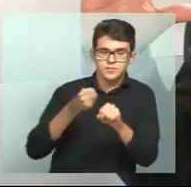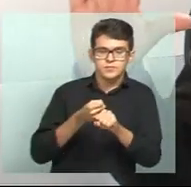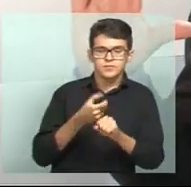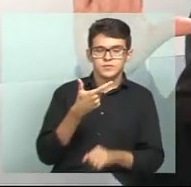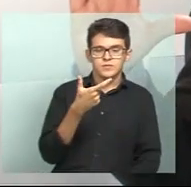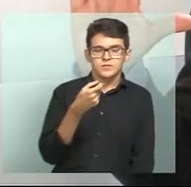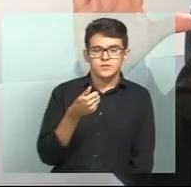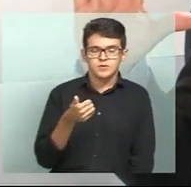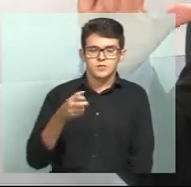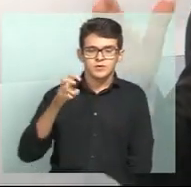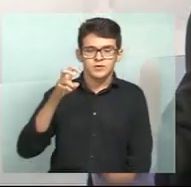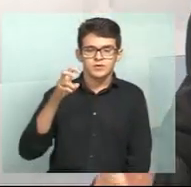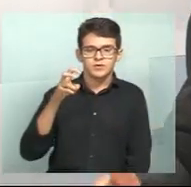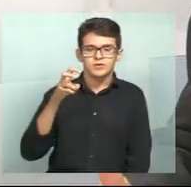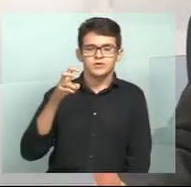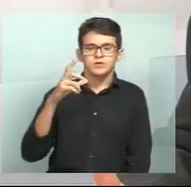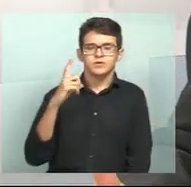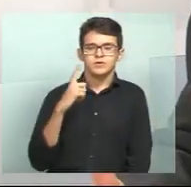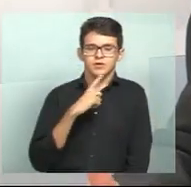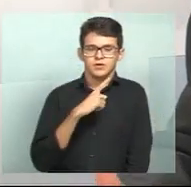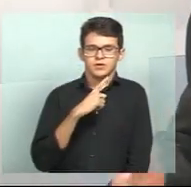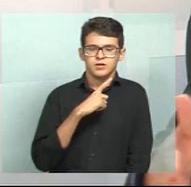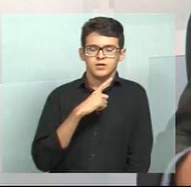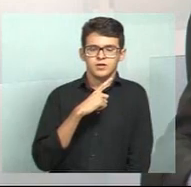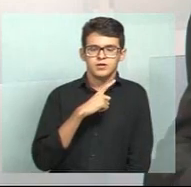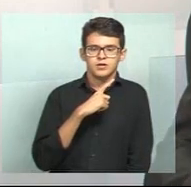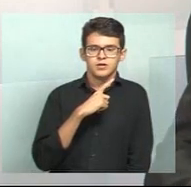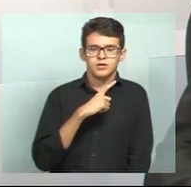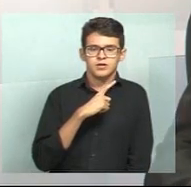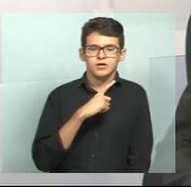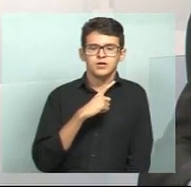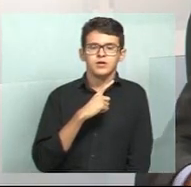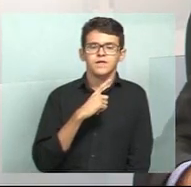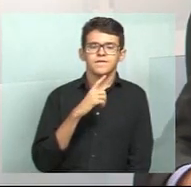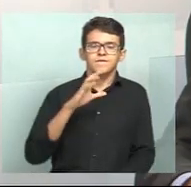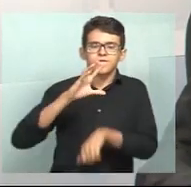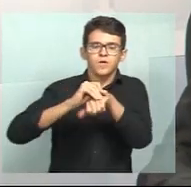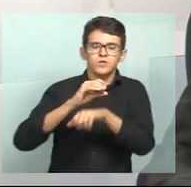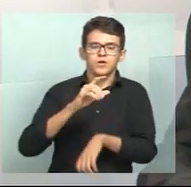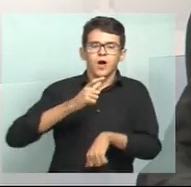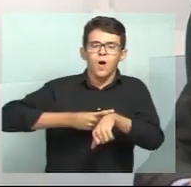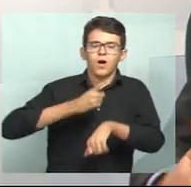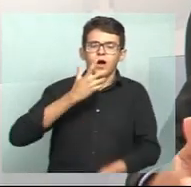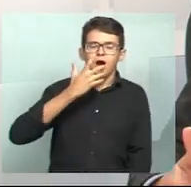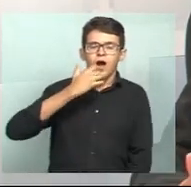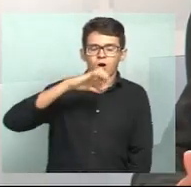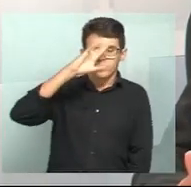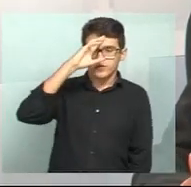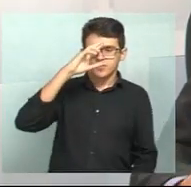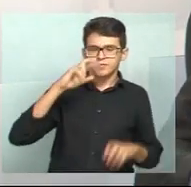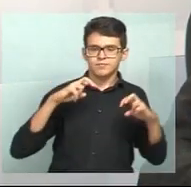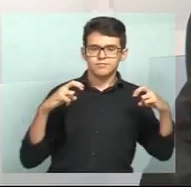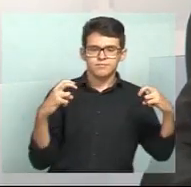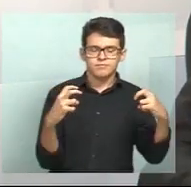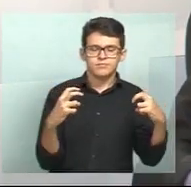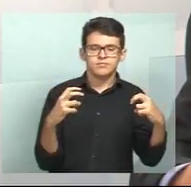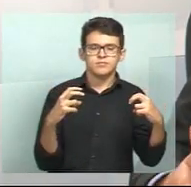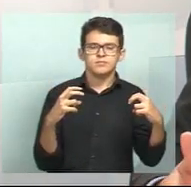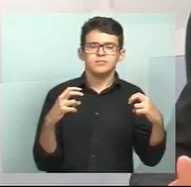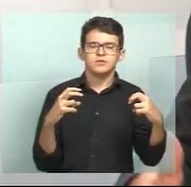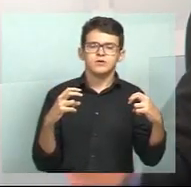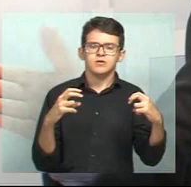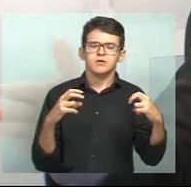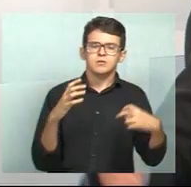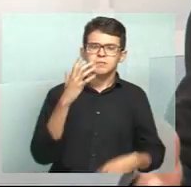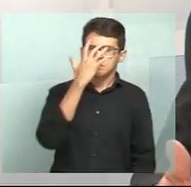foto do almoço, que estava Sarney, Romero Jucá, Renan Calheiros e outros líderes do